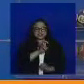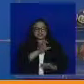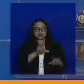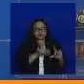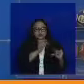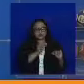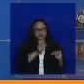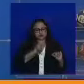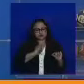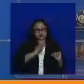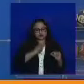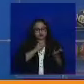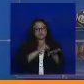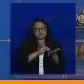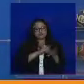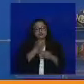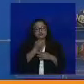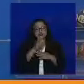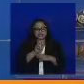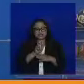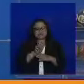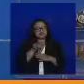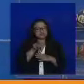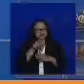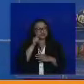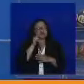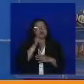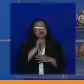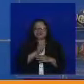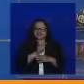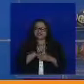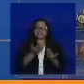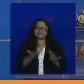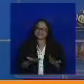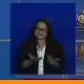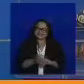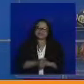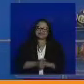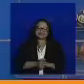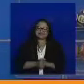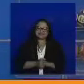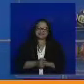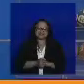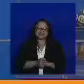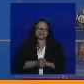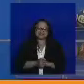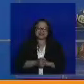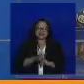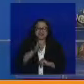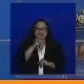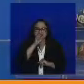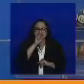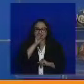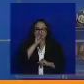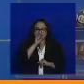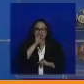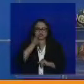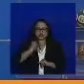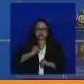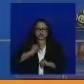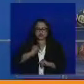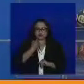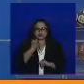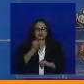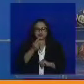números. Faltam 15. Você ainda tem muitas chances. Bola laranja, número